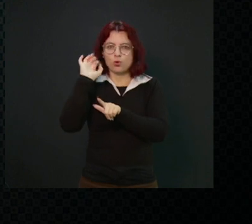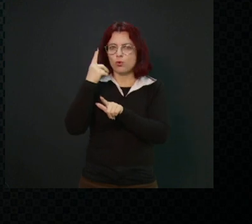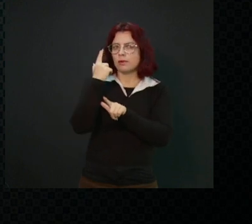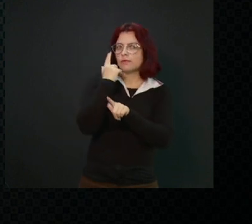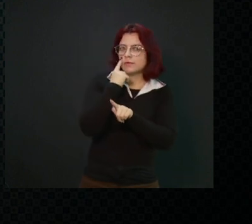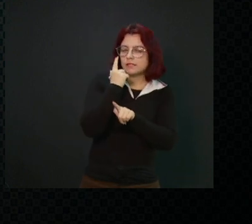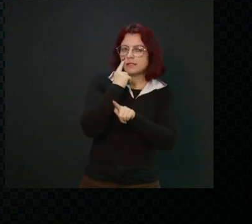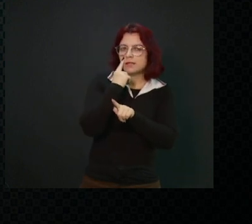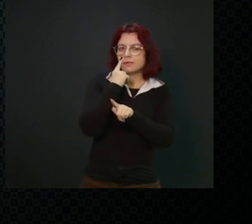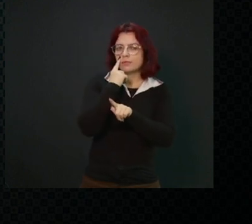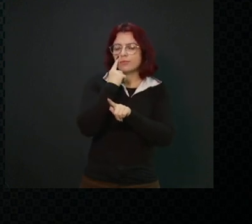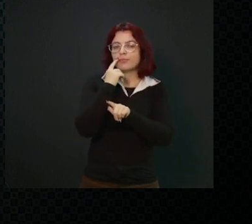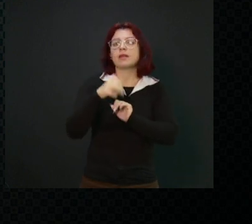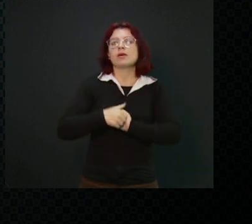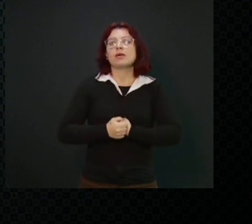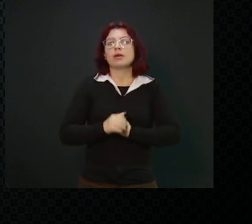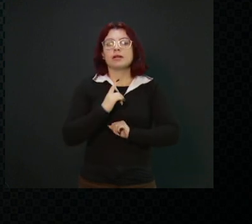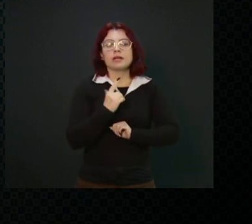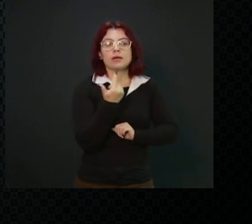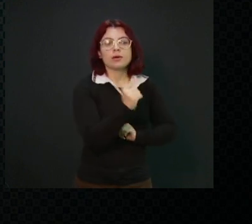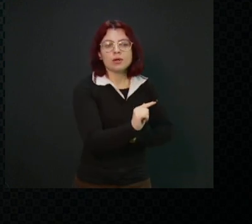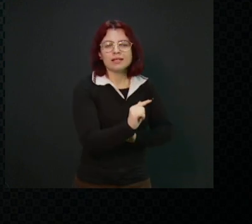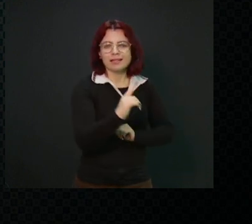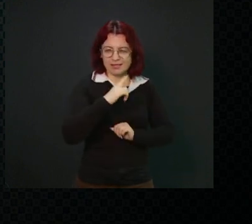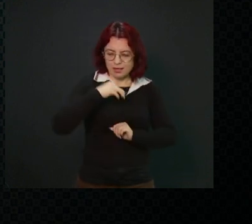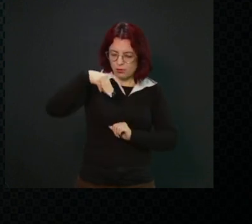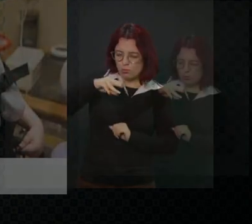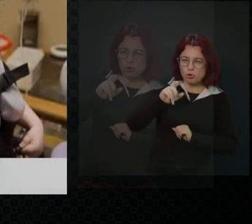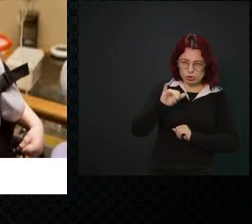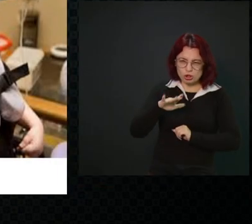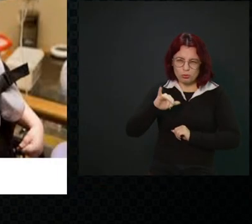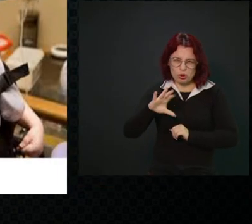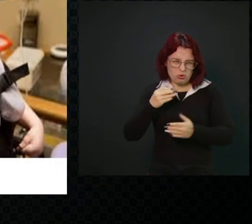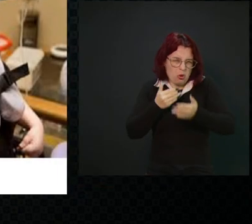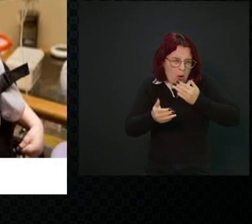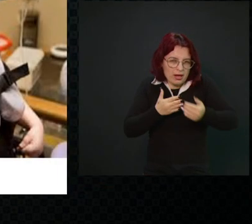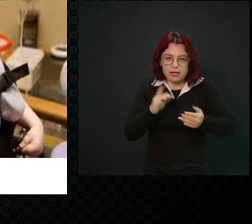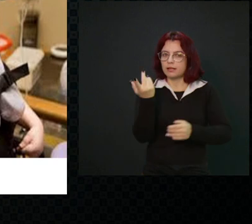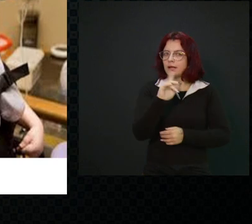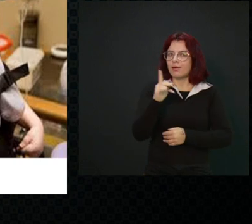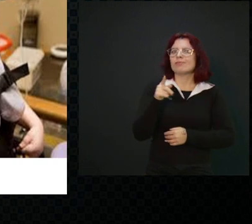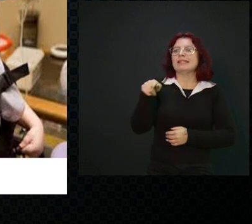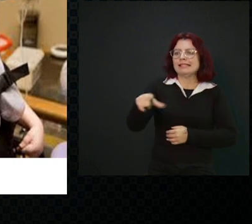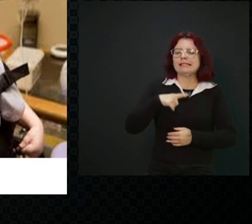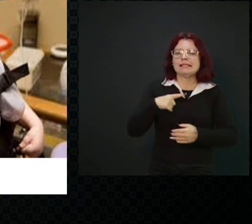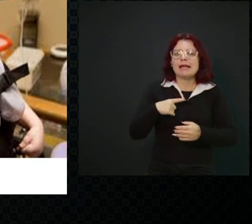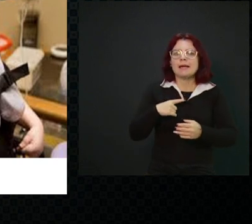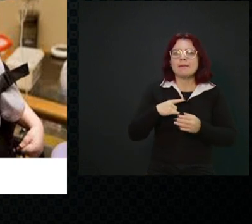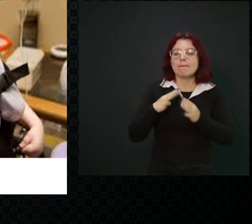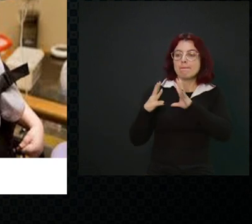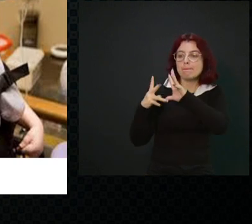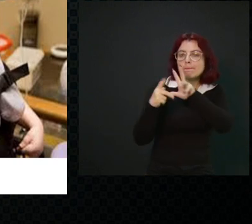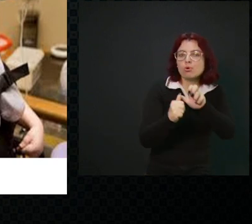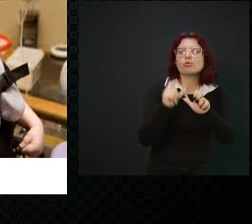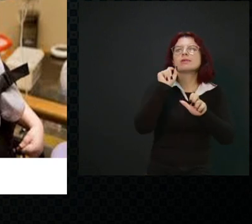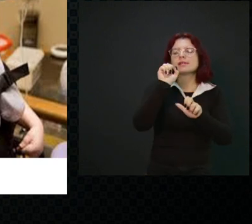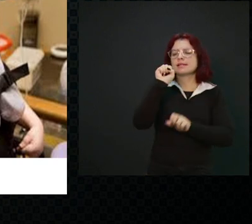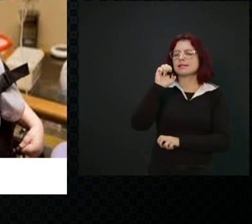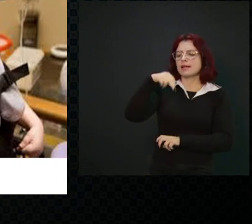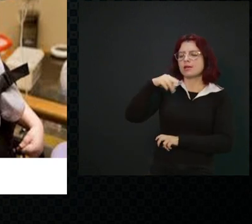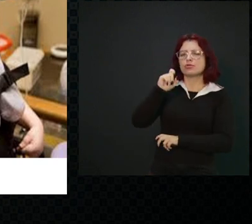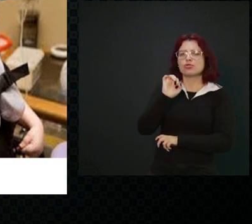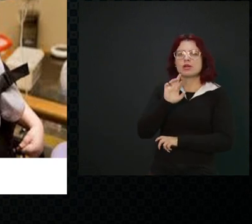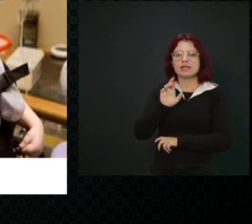outro comprometimento, ele não é um múltiplo qualquer, ele é um múltiplo sensorial. Então, hoje, nós temos